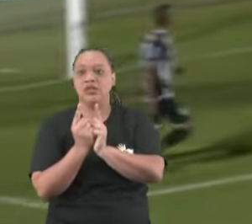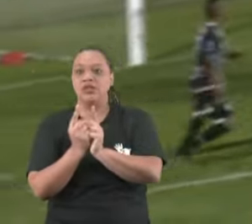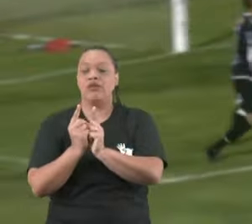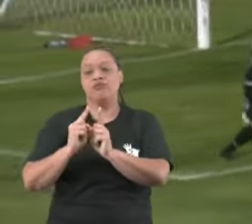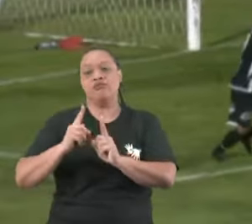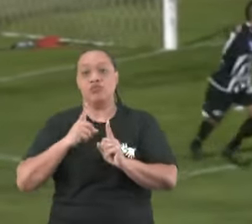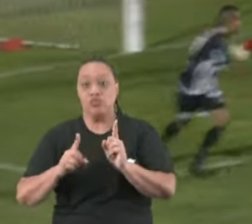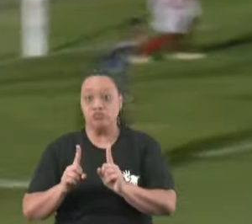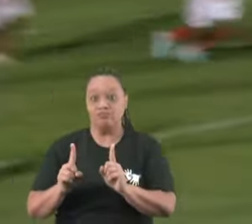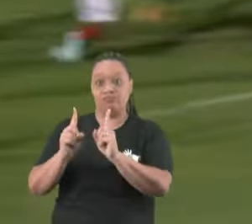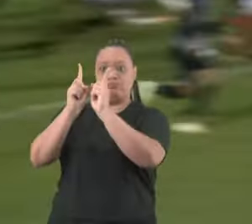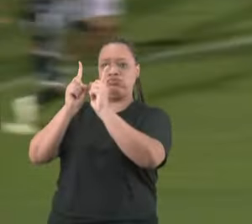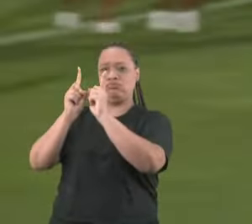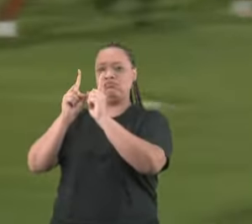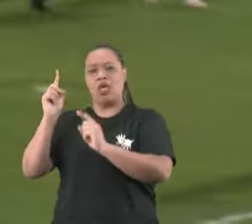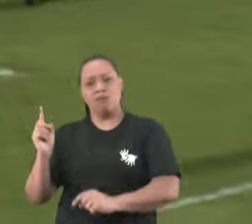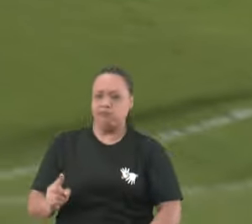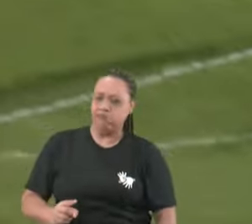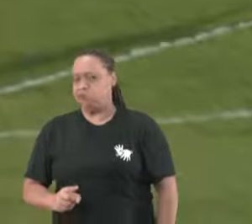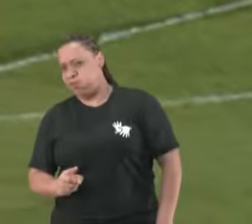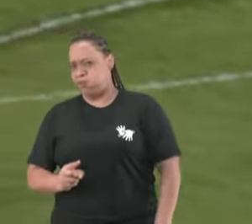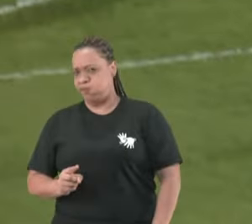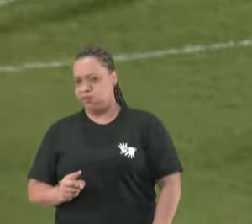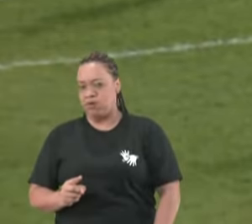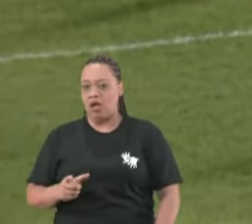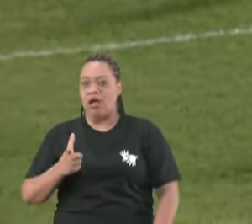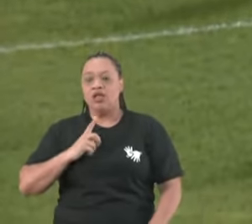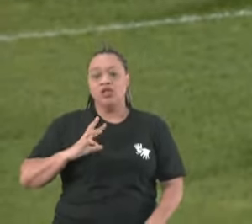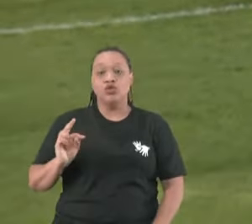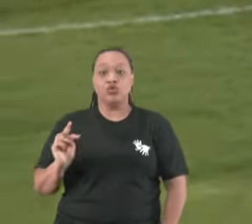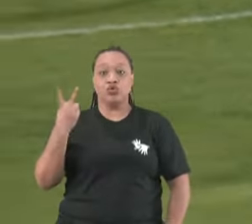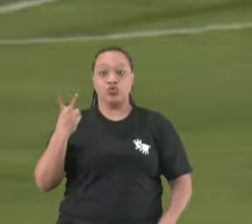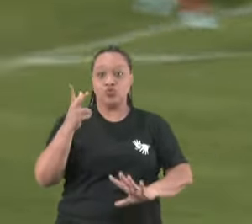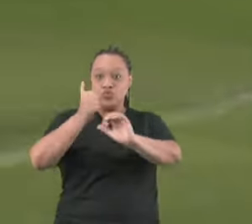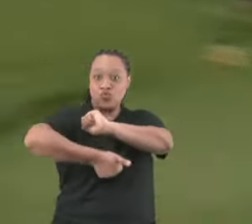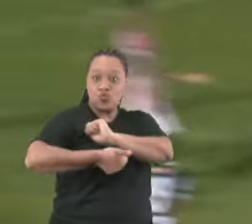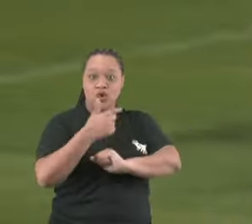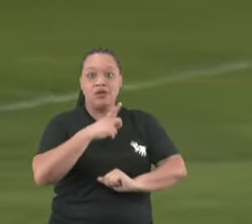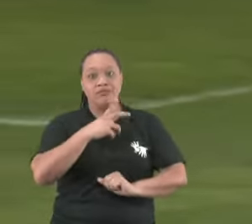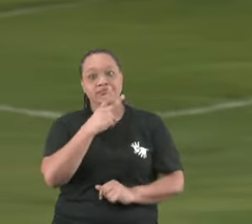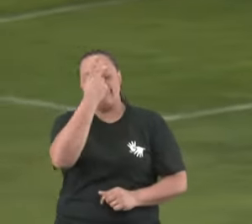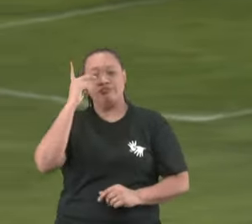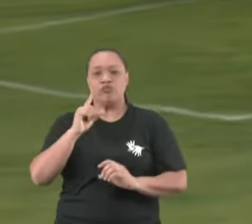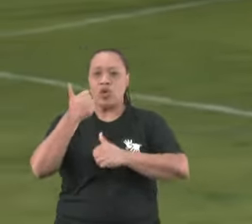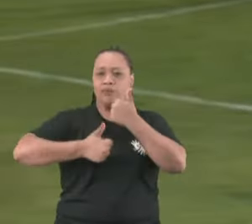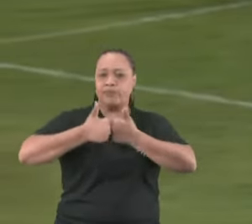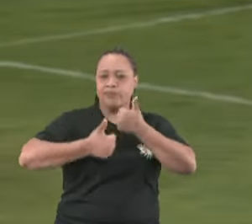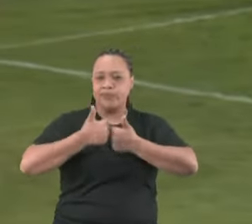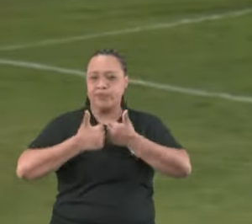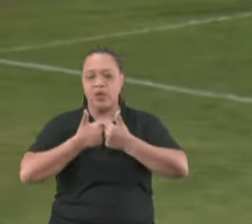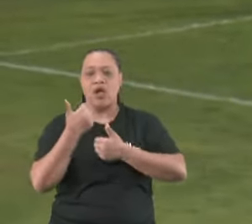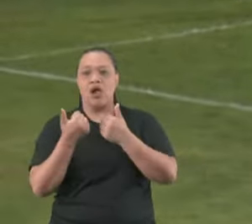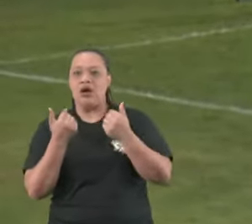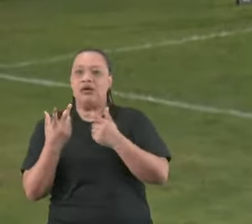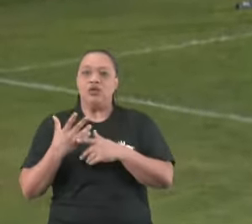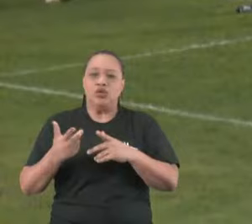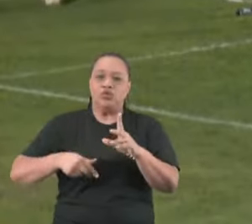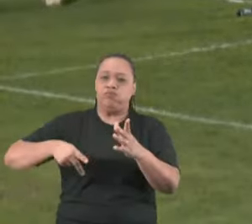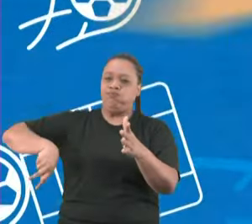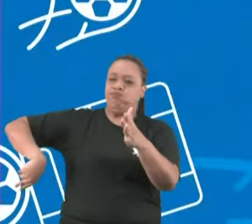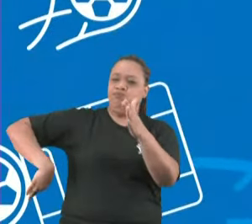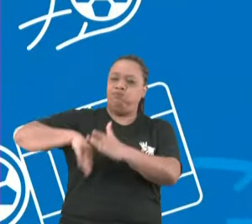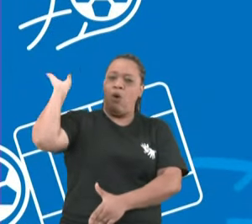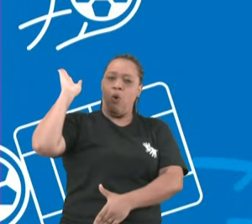Cruzamento. E aí o Albino se choca. Tem dois jogadores do Asa na jogada. Na sequência, o Kellington tenta o chute. O